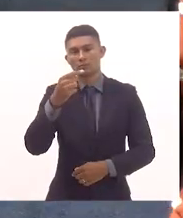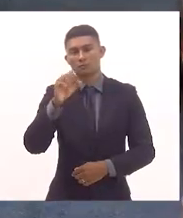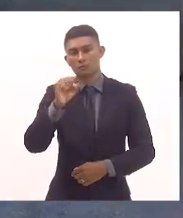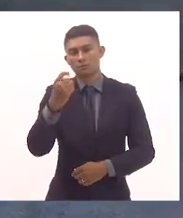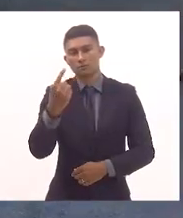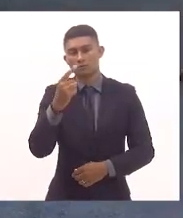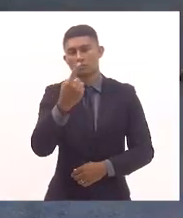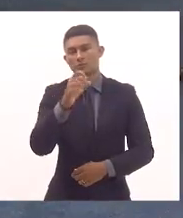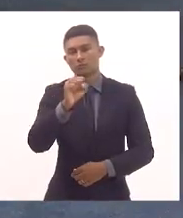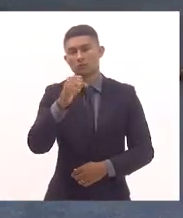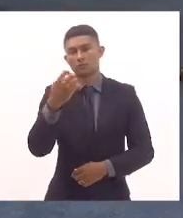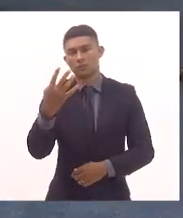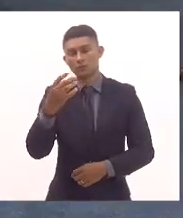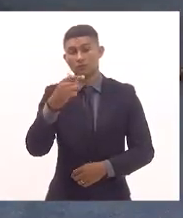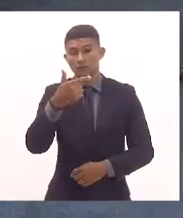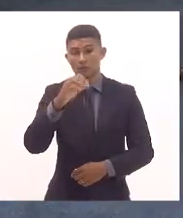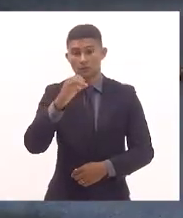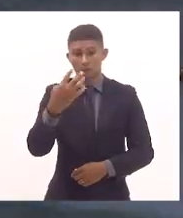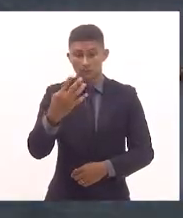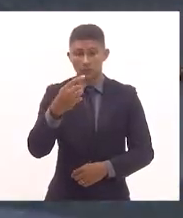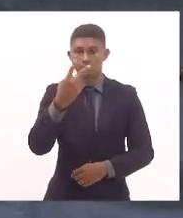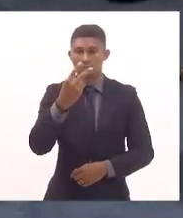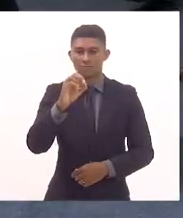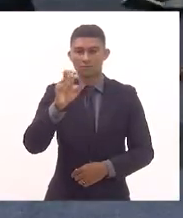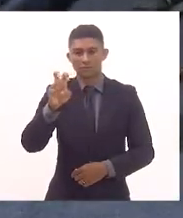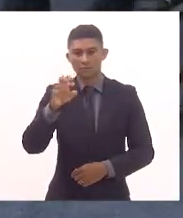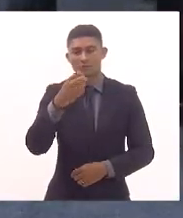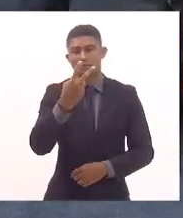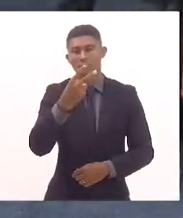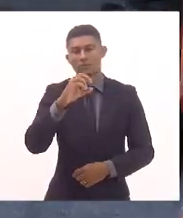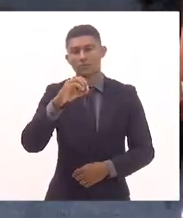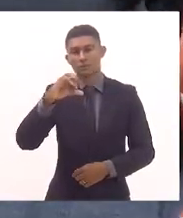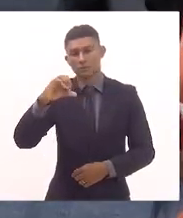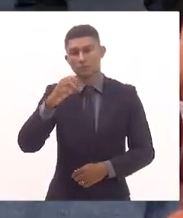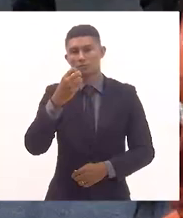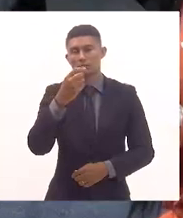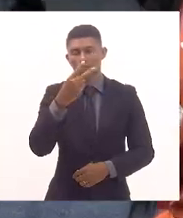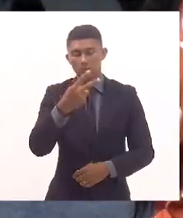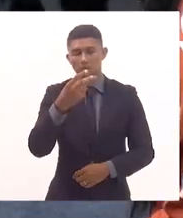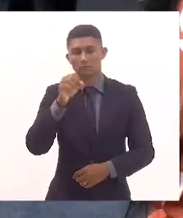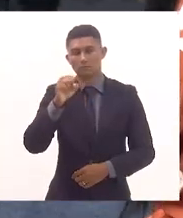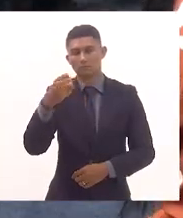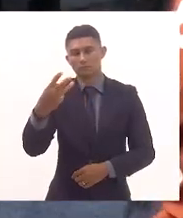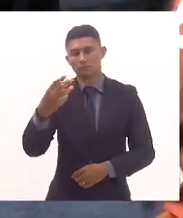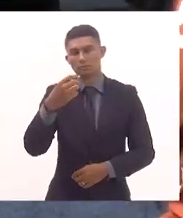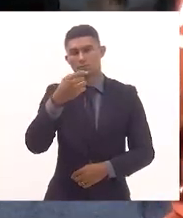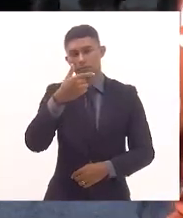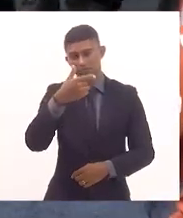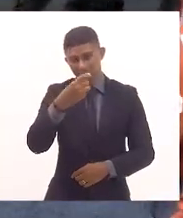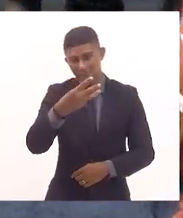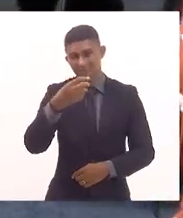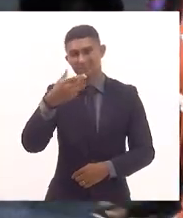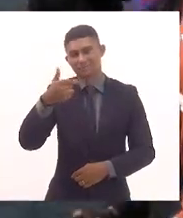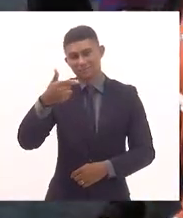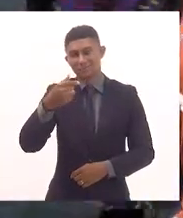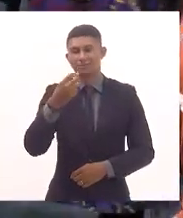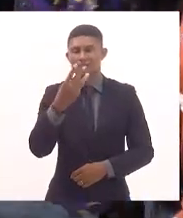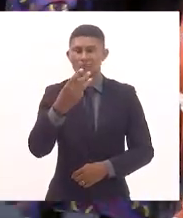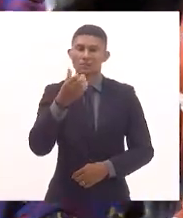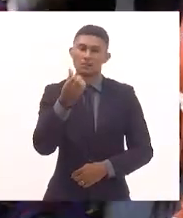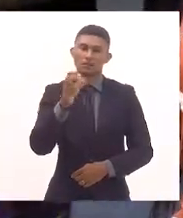181, 183, 184, 204, 205, 209, 282, 283, 291, 312, 355,